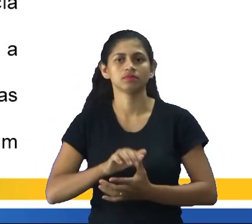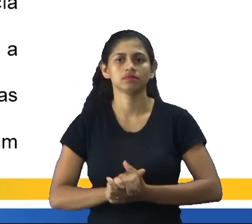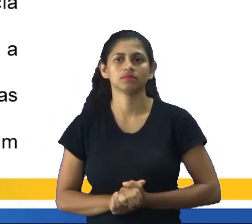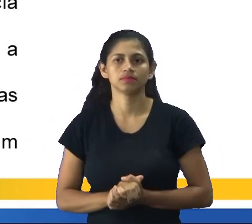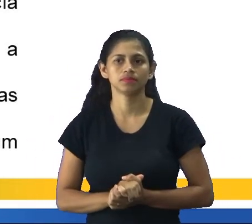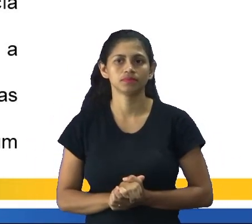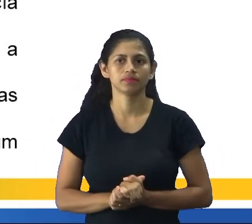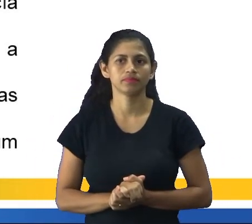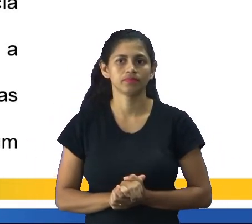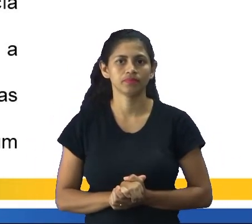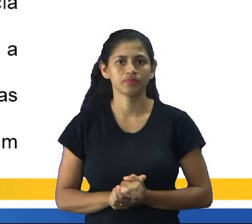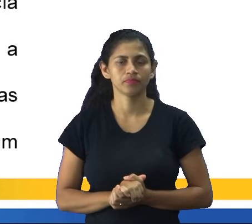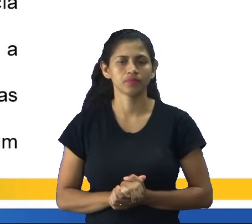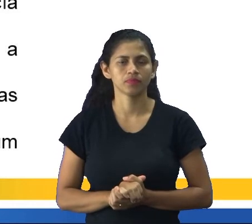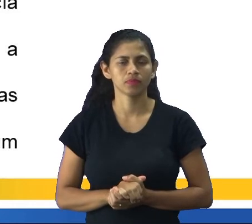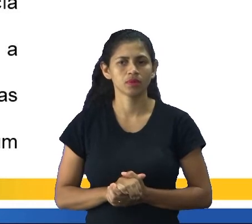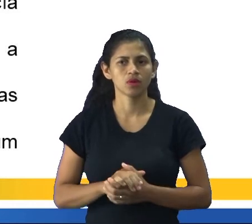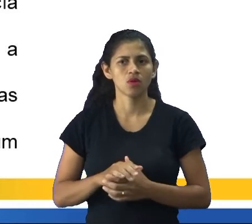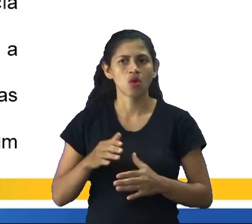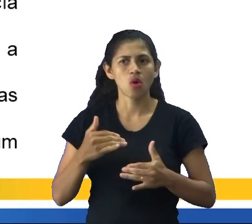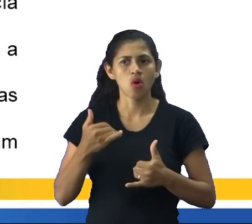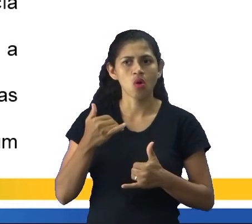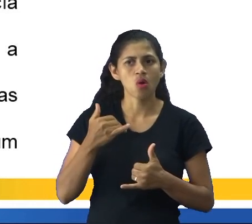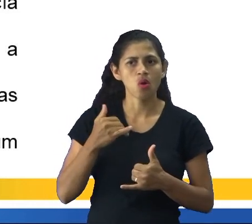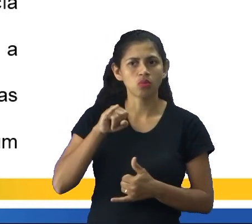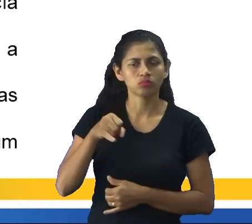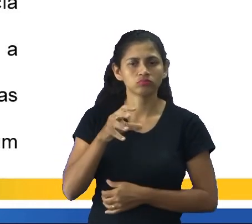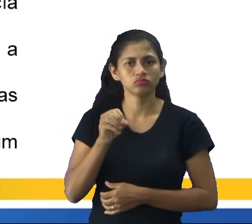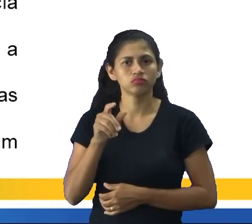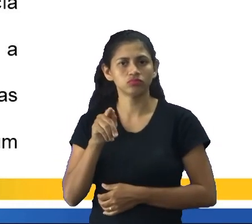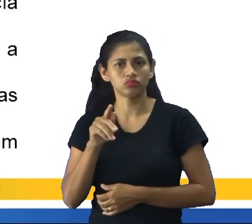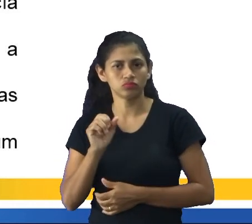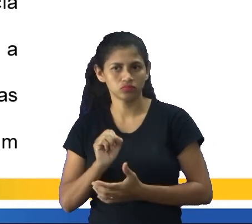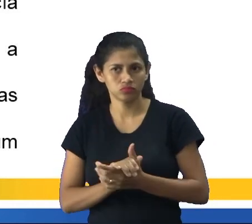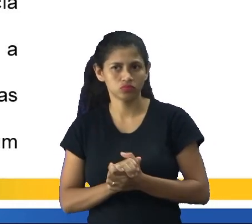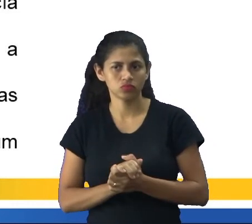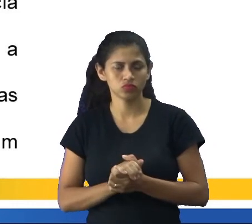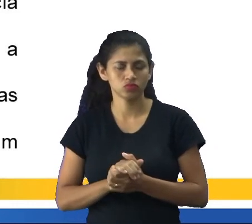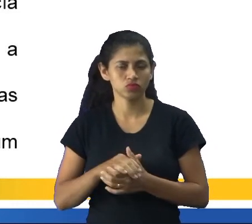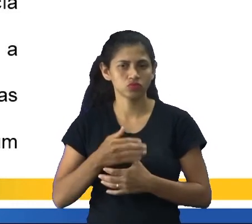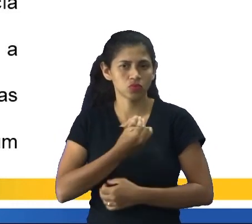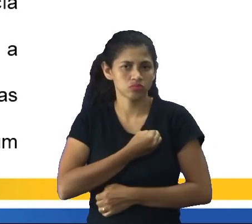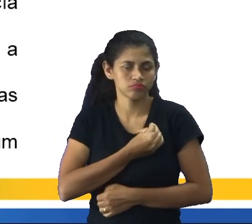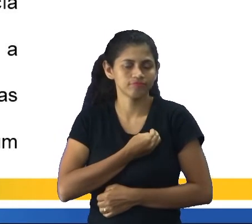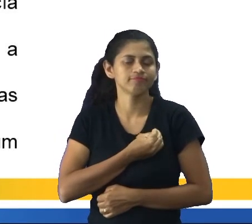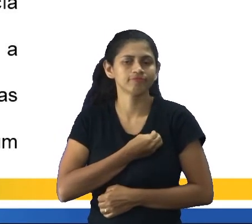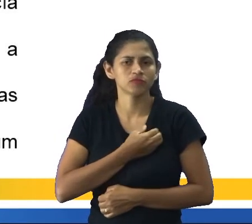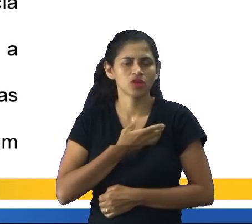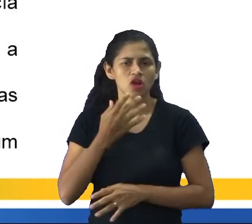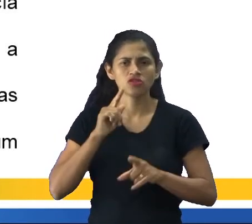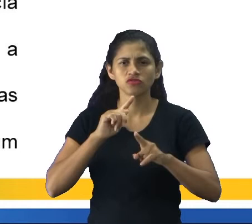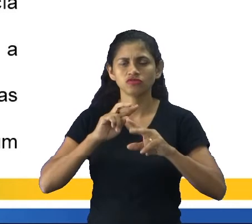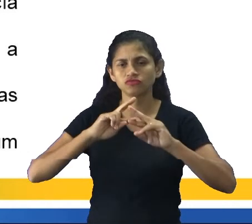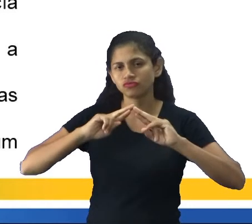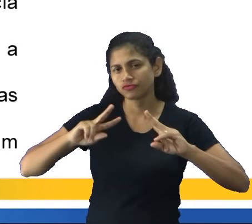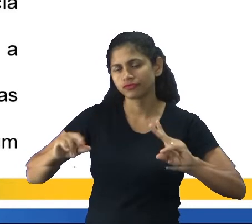alternativas. O jogo possibilita a participação de crianças de diferentes idades e níveis de habilidade